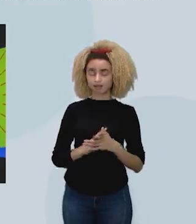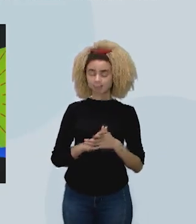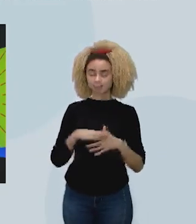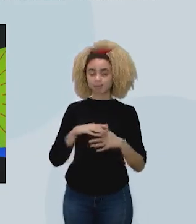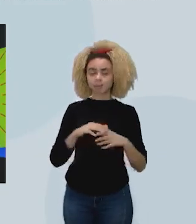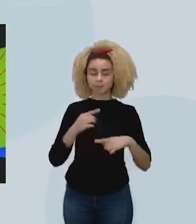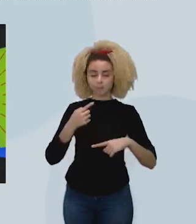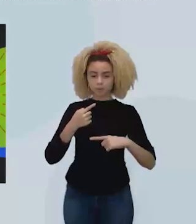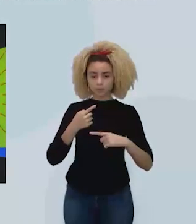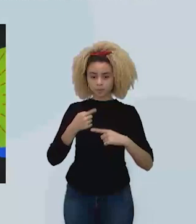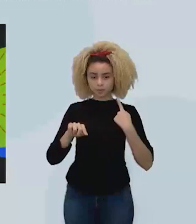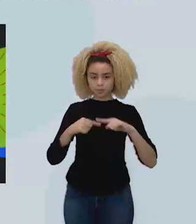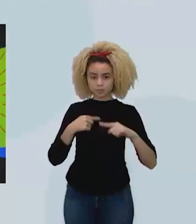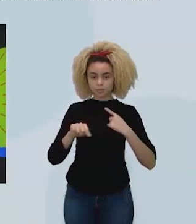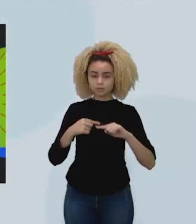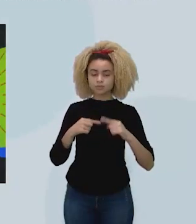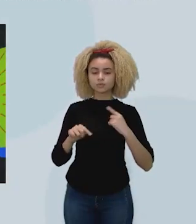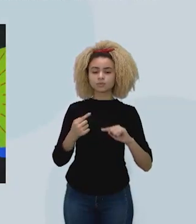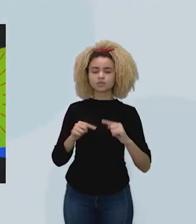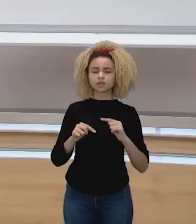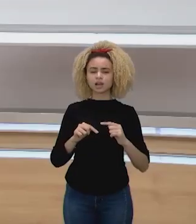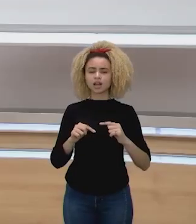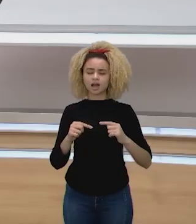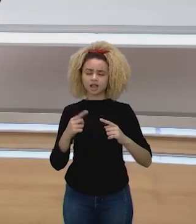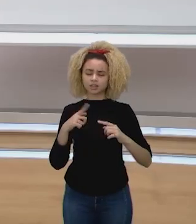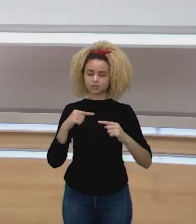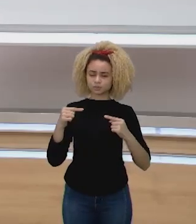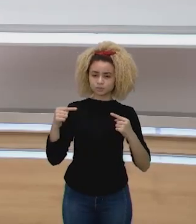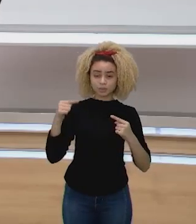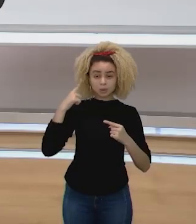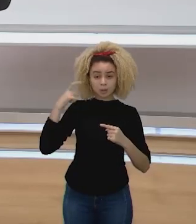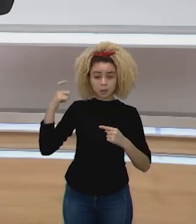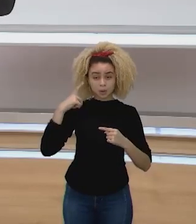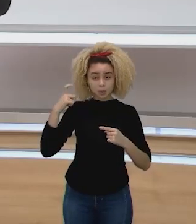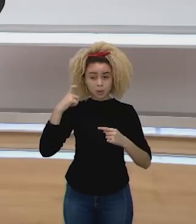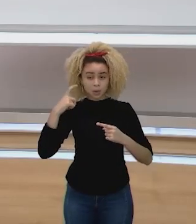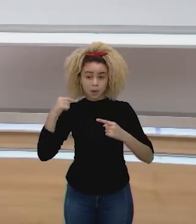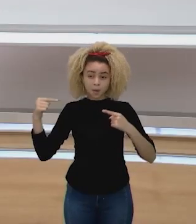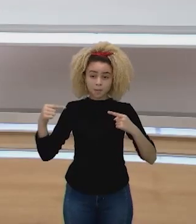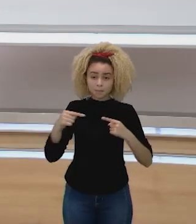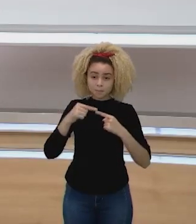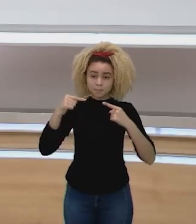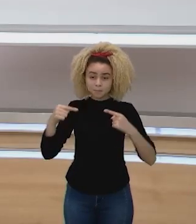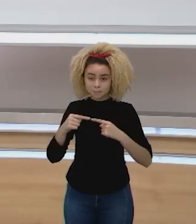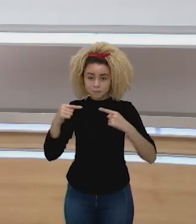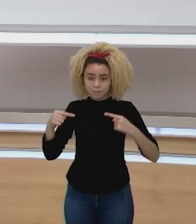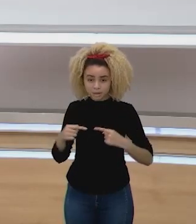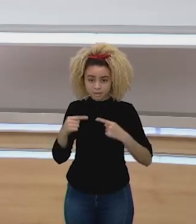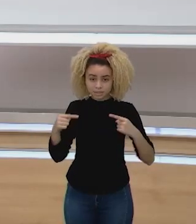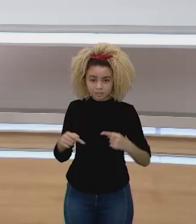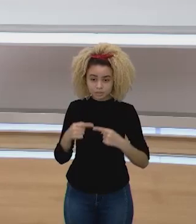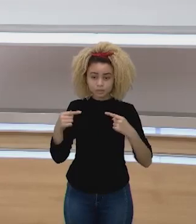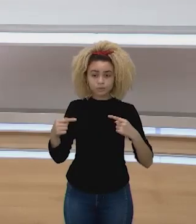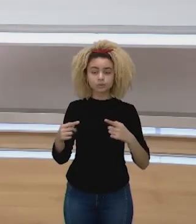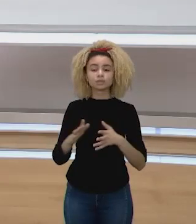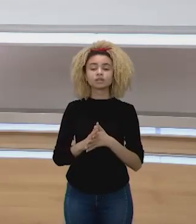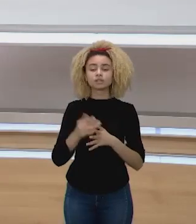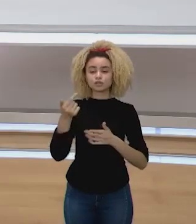Essa sequência, né, de notas, de acordes muito parecidos, né, se repetindo,